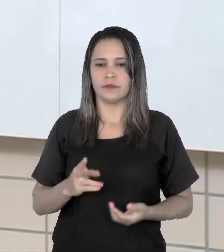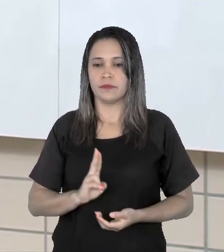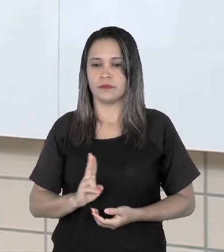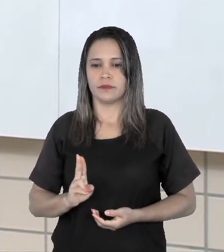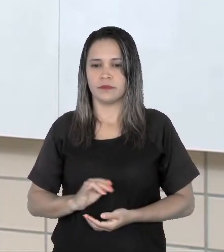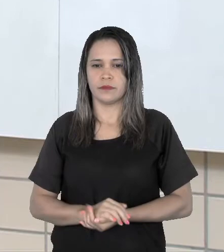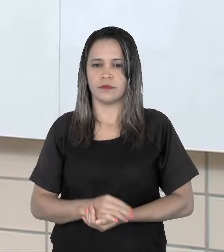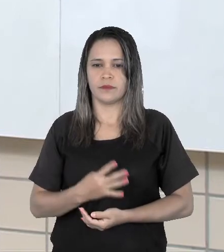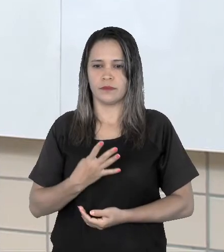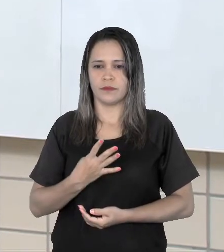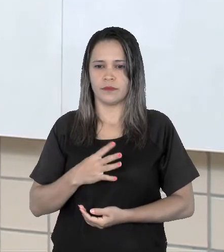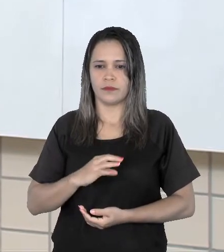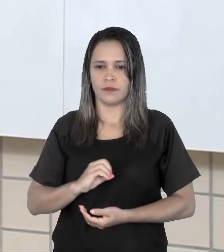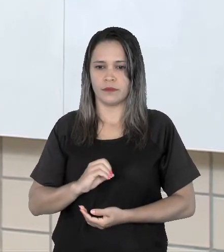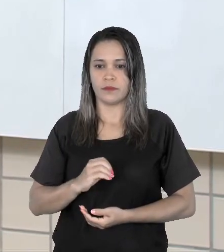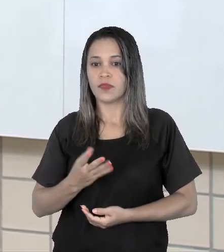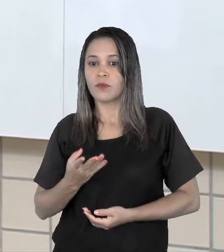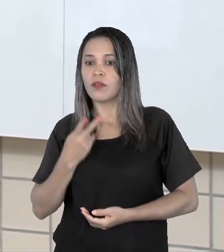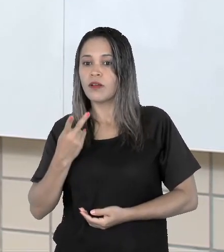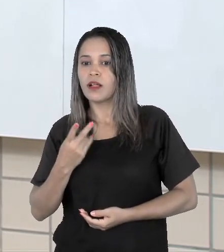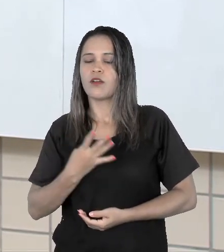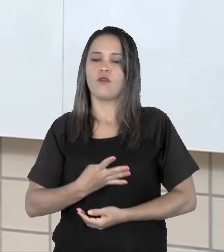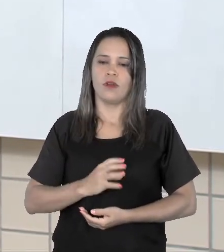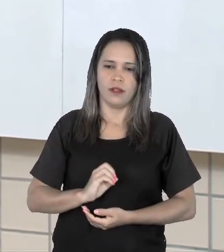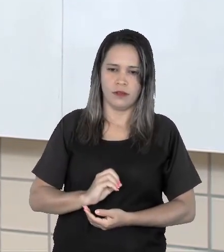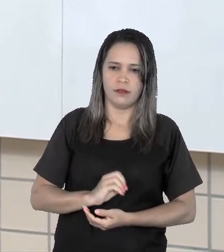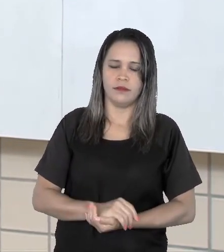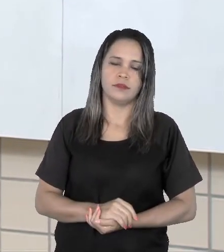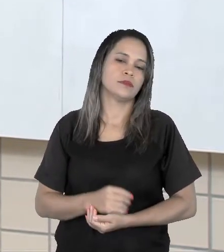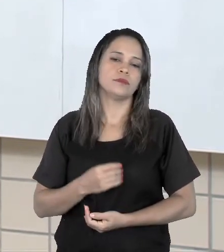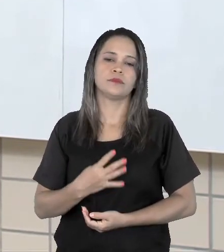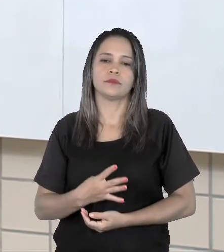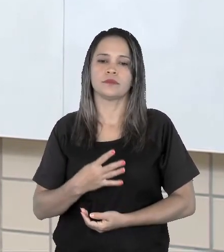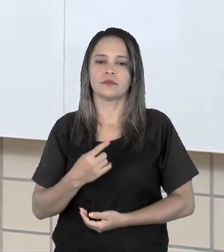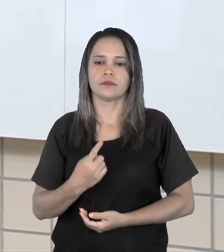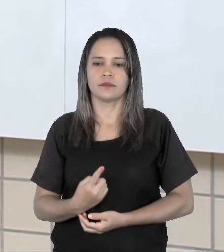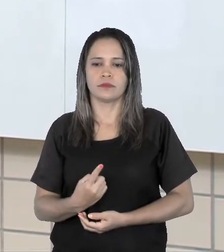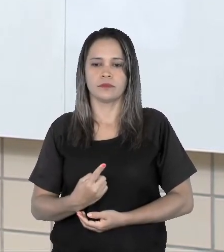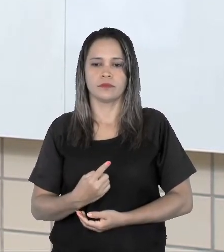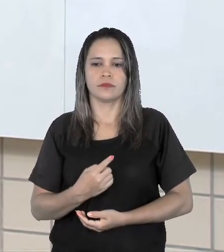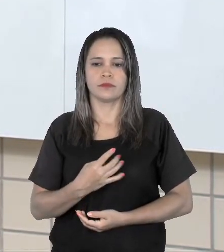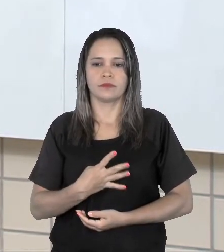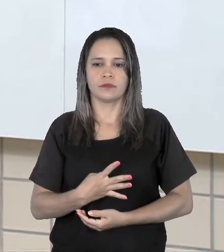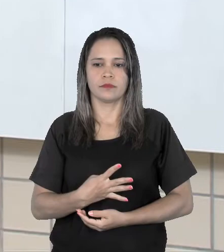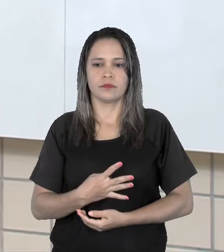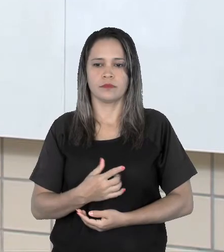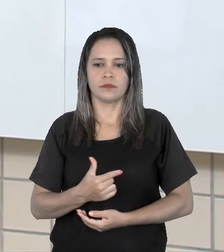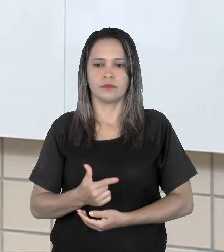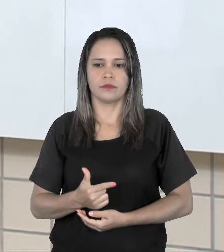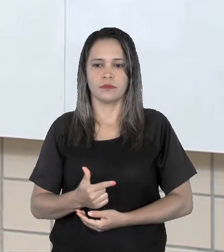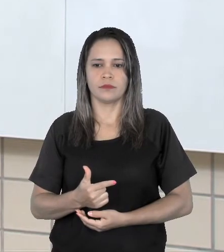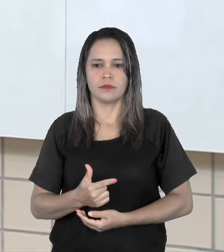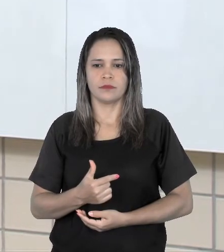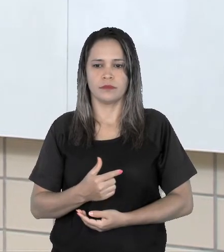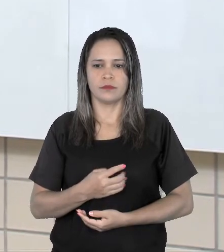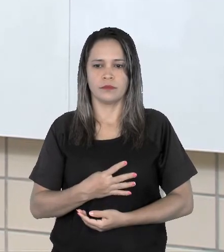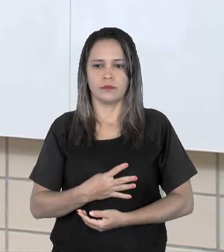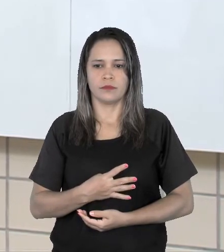chama? 4 e 0, 40, né? 41,